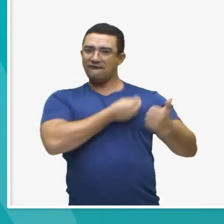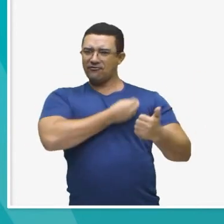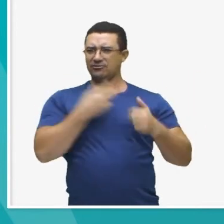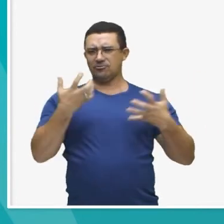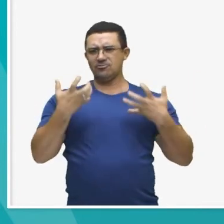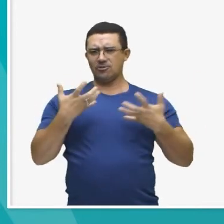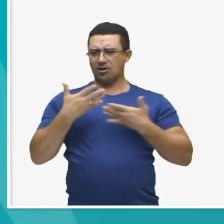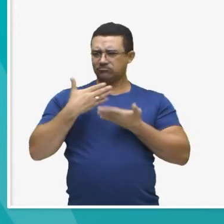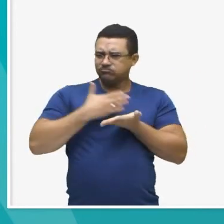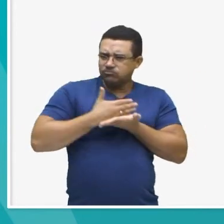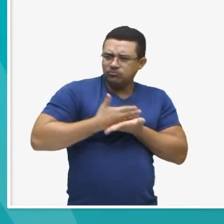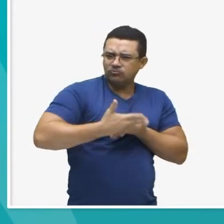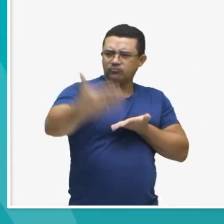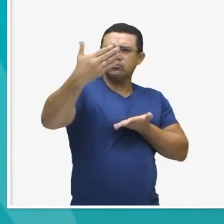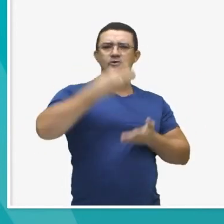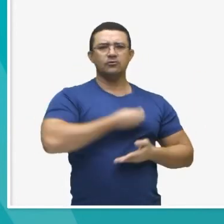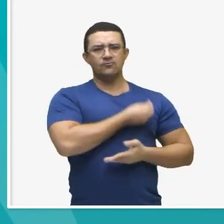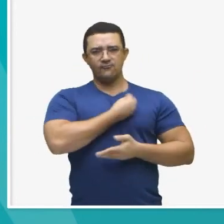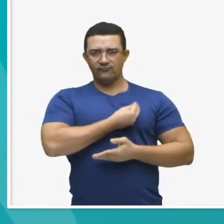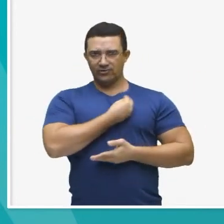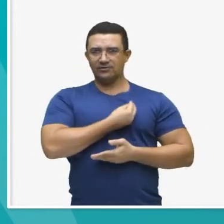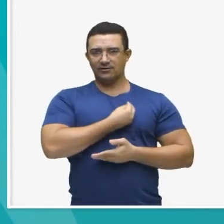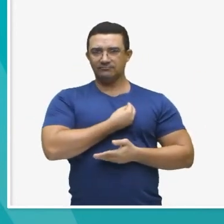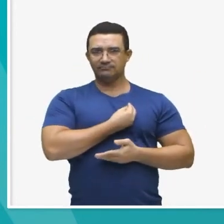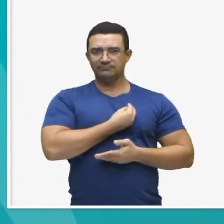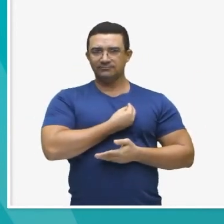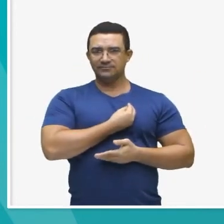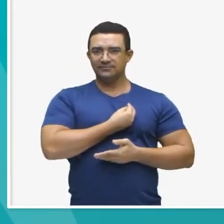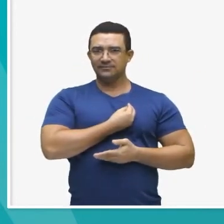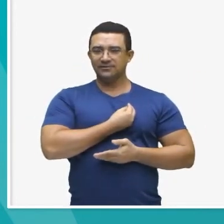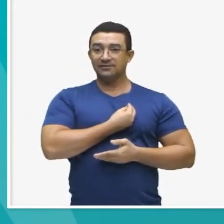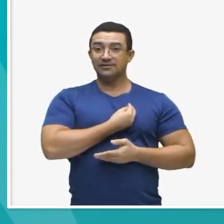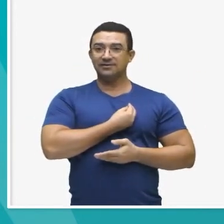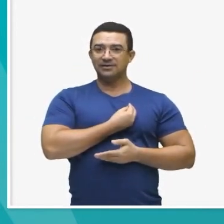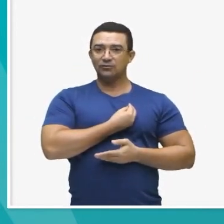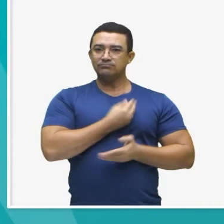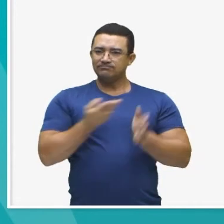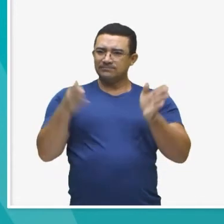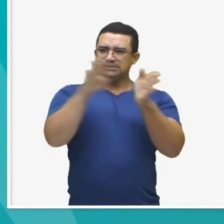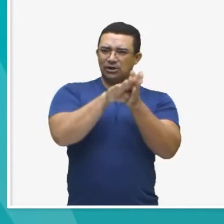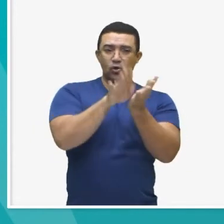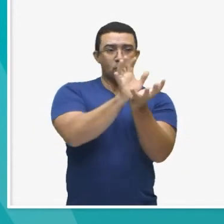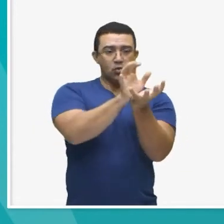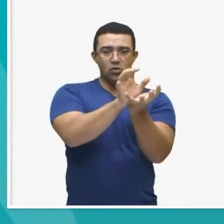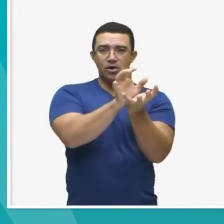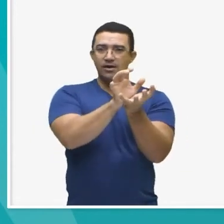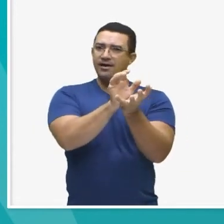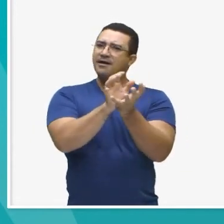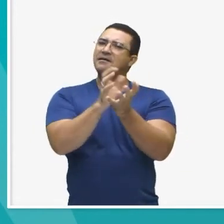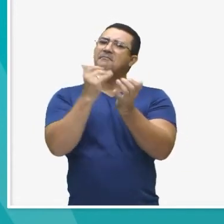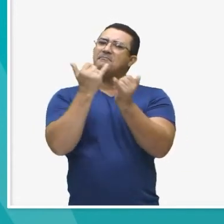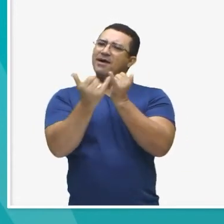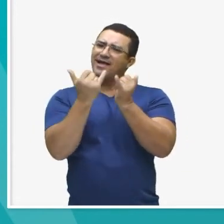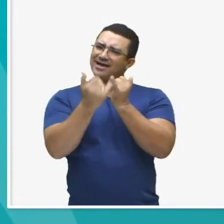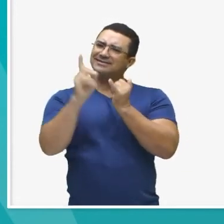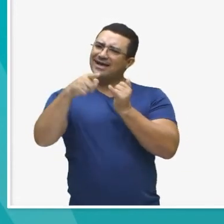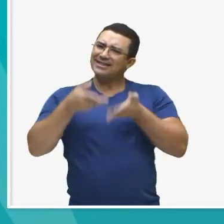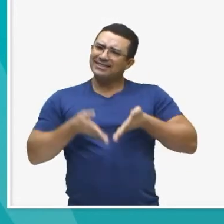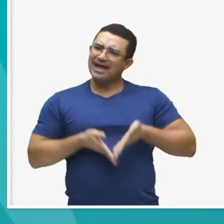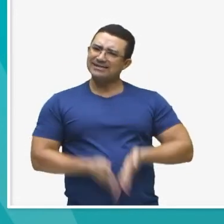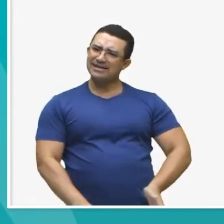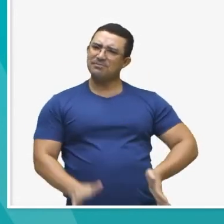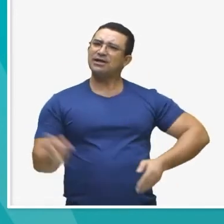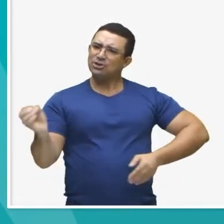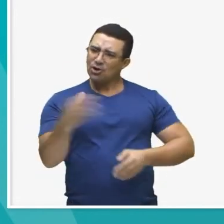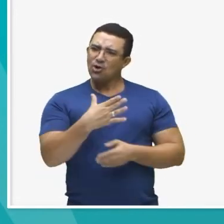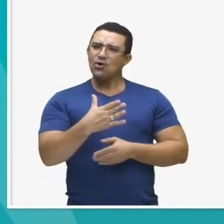essa cidade, a essa capital, ele presencia não uma morte, mas sim um nascimento. E isso realmente, vamos dizer